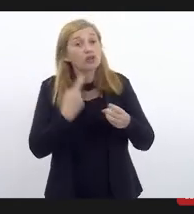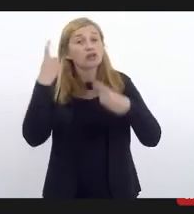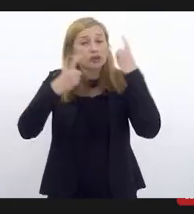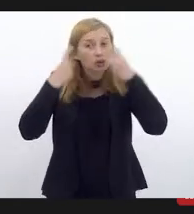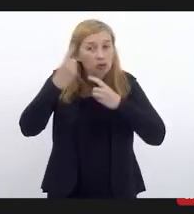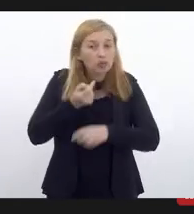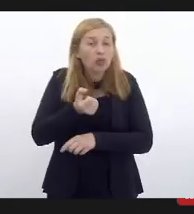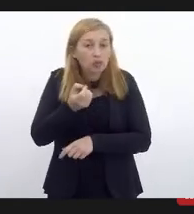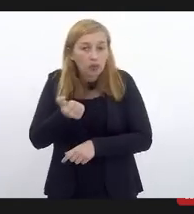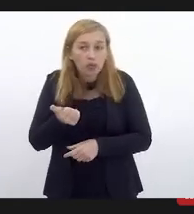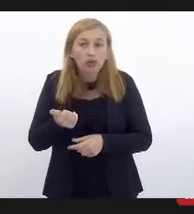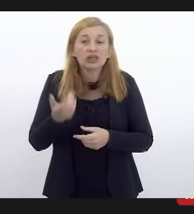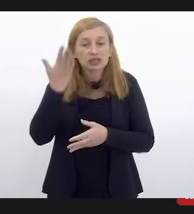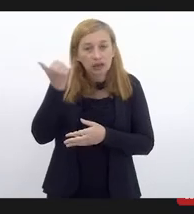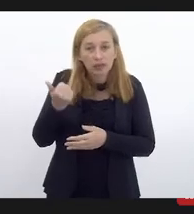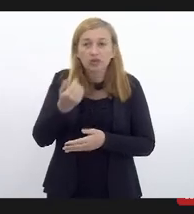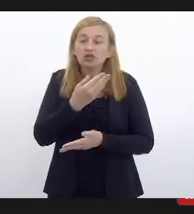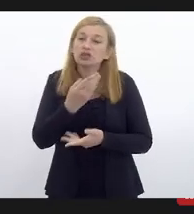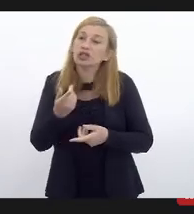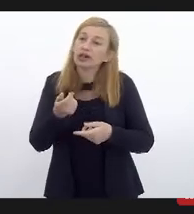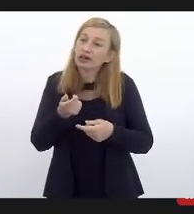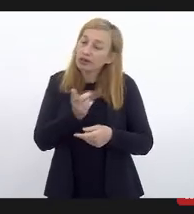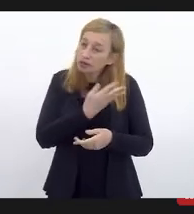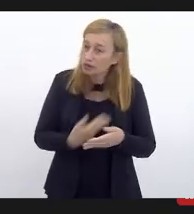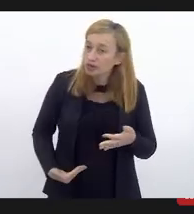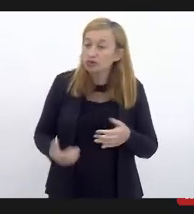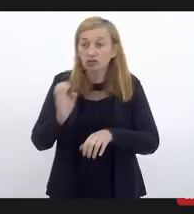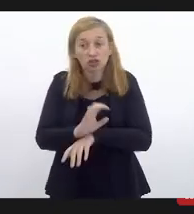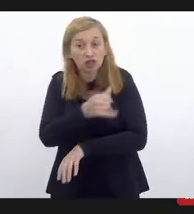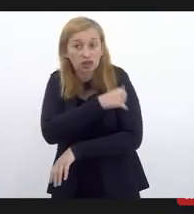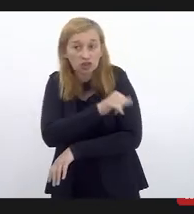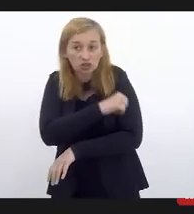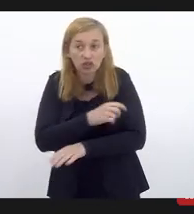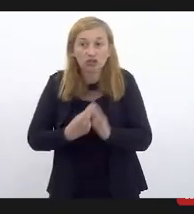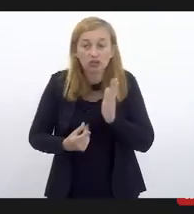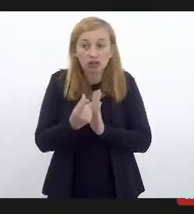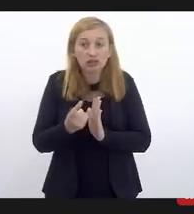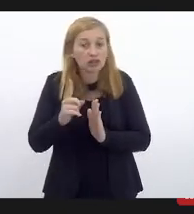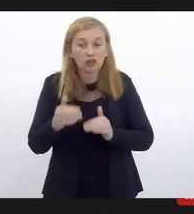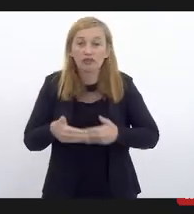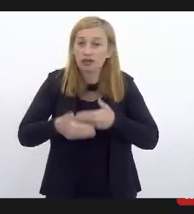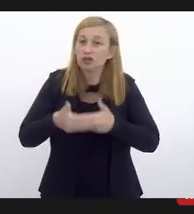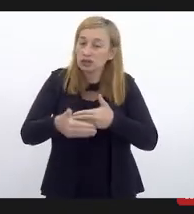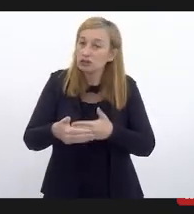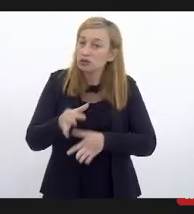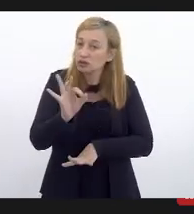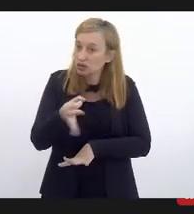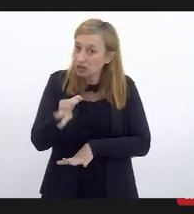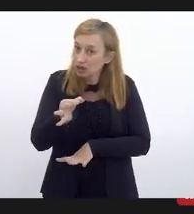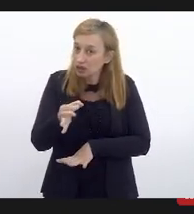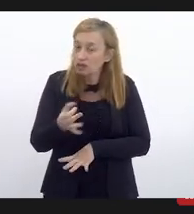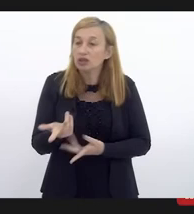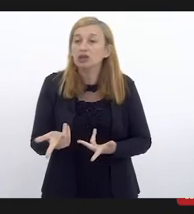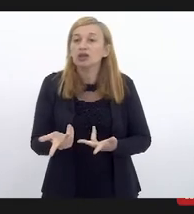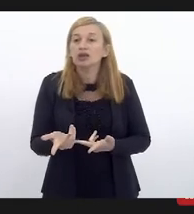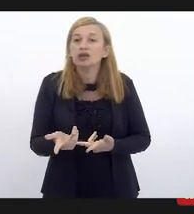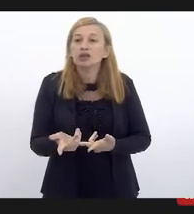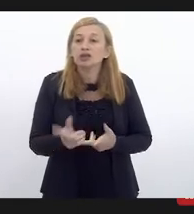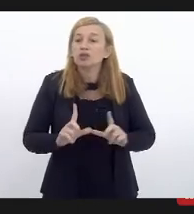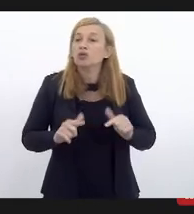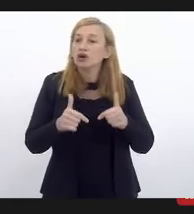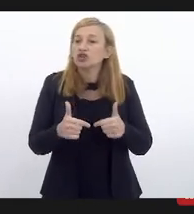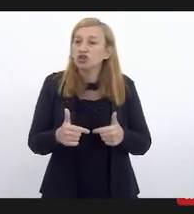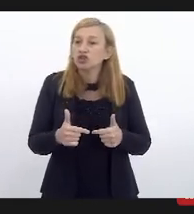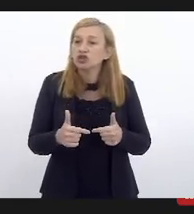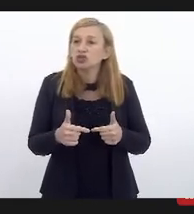sabe que a governança de benefícios fiscais no Estado do Rio de Janeiro ainda não avançou como deveria, a despeito, inclusive, das ações